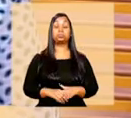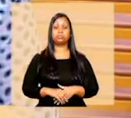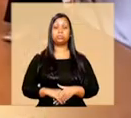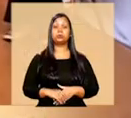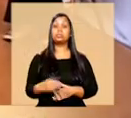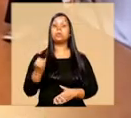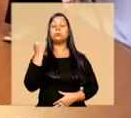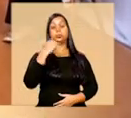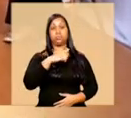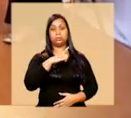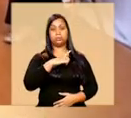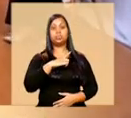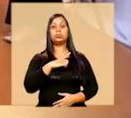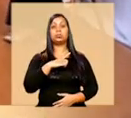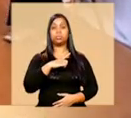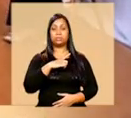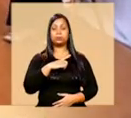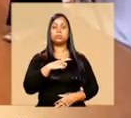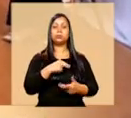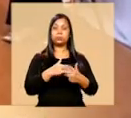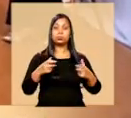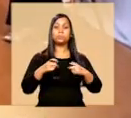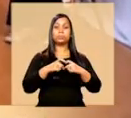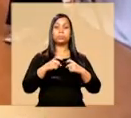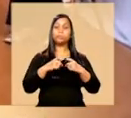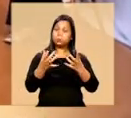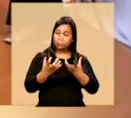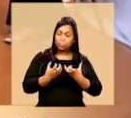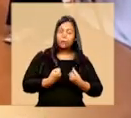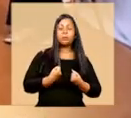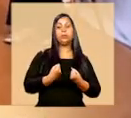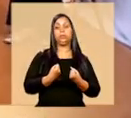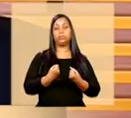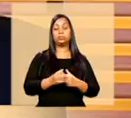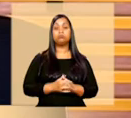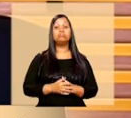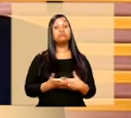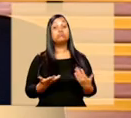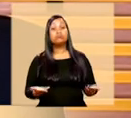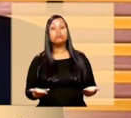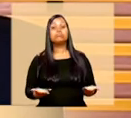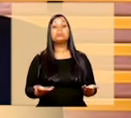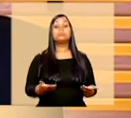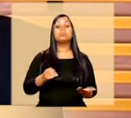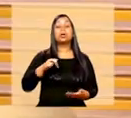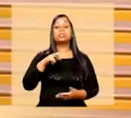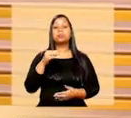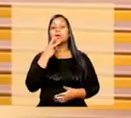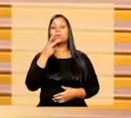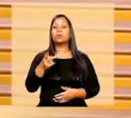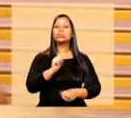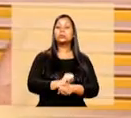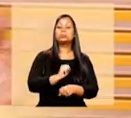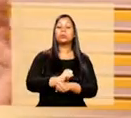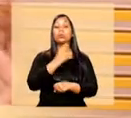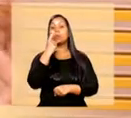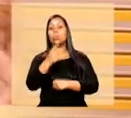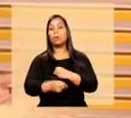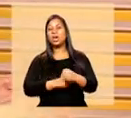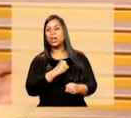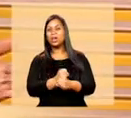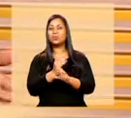é muito importante, né? E ultrapassa suas questões médicas. É uma acolhida mesmo, né? Doutor, a Marcela falou que aguardou 1